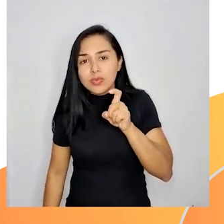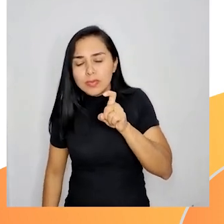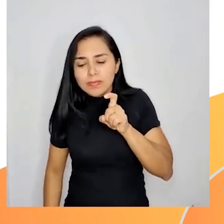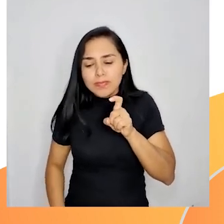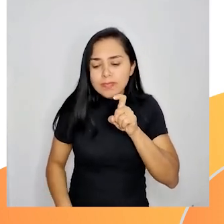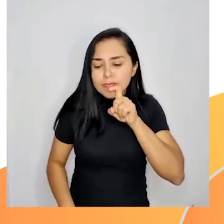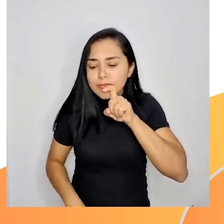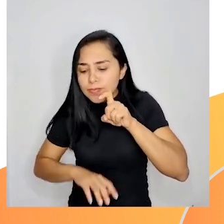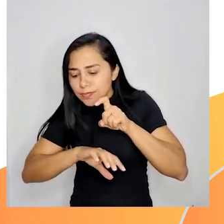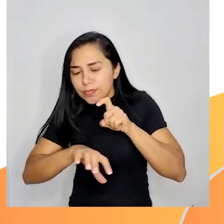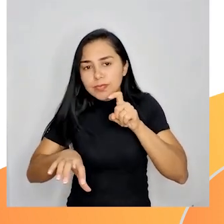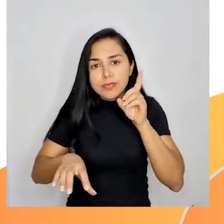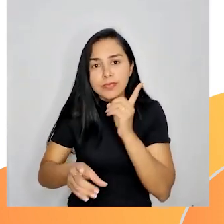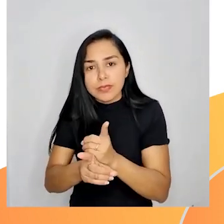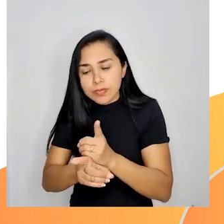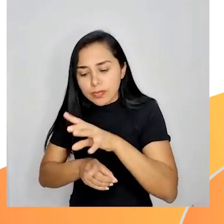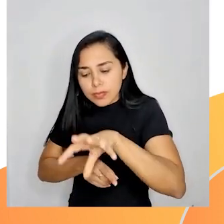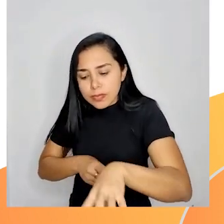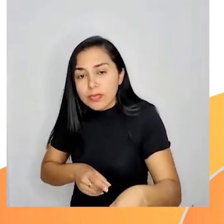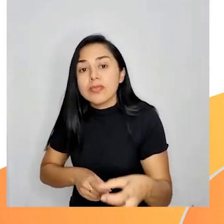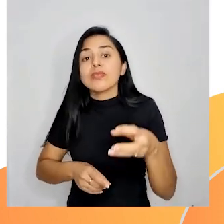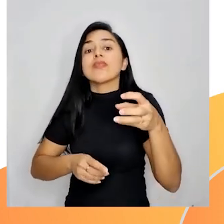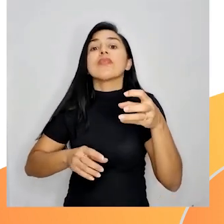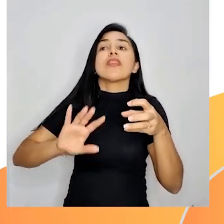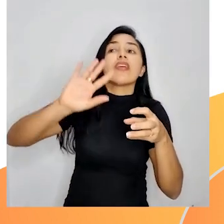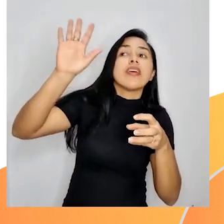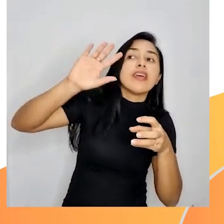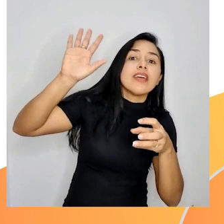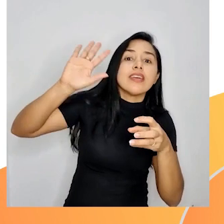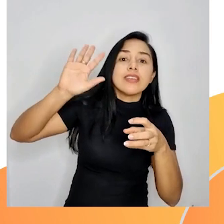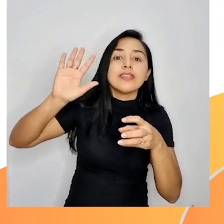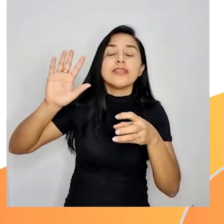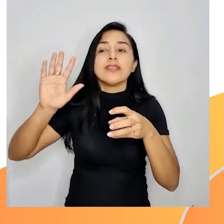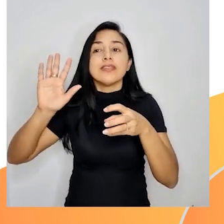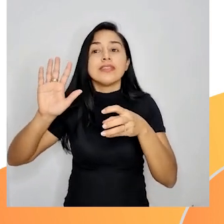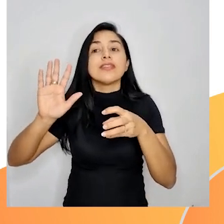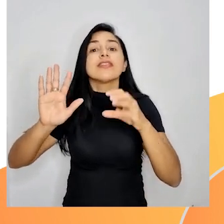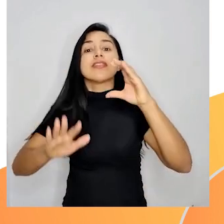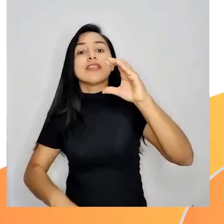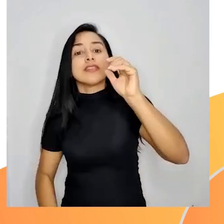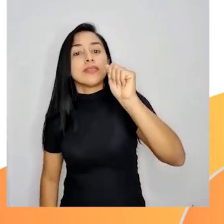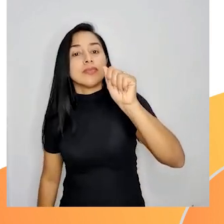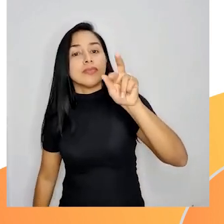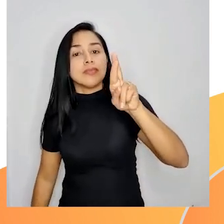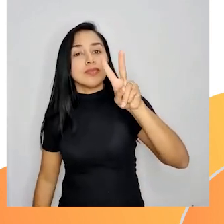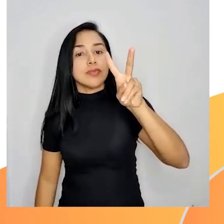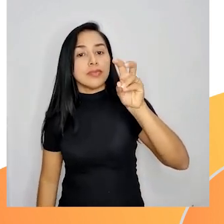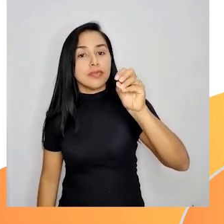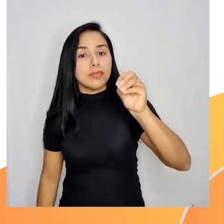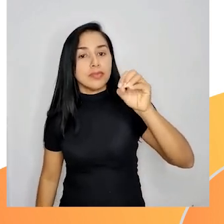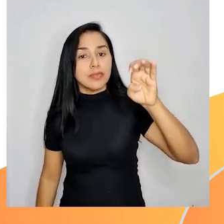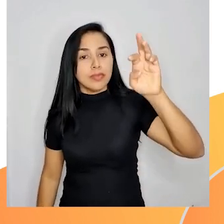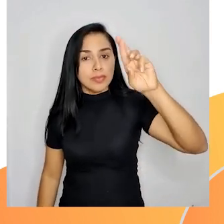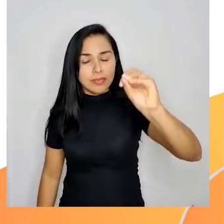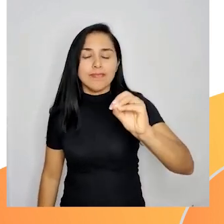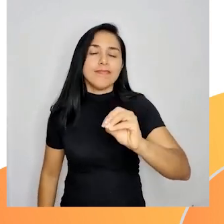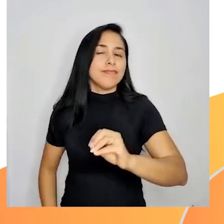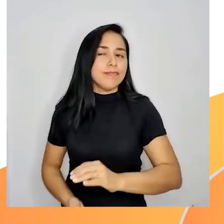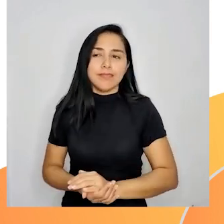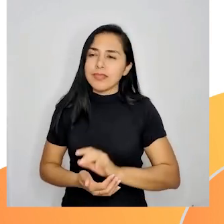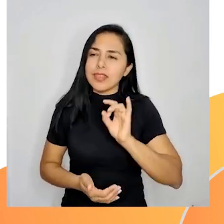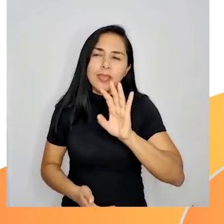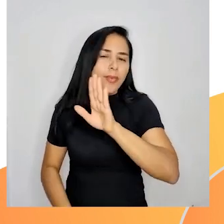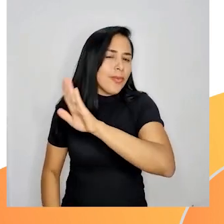Ei, carvoeiro! Só mesmo estas crianças raquíticas vão bem com